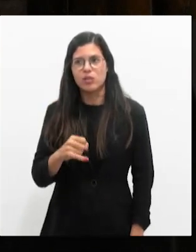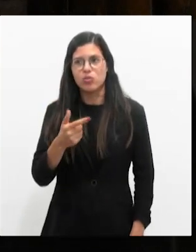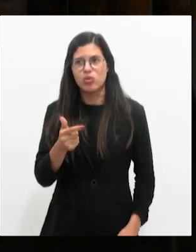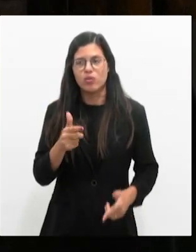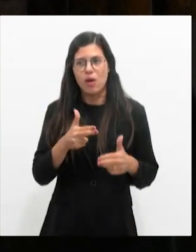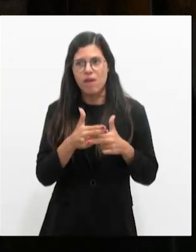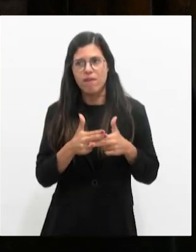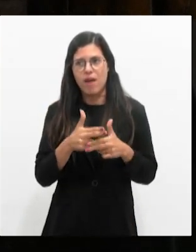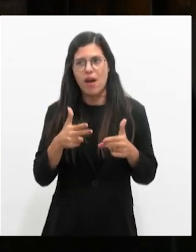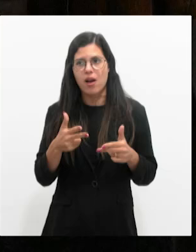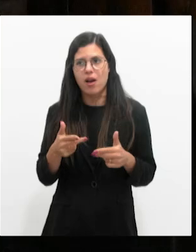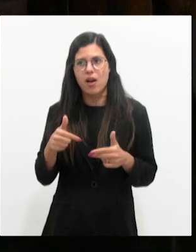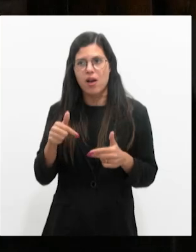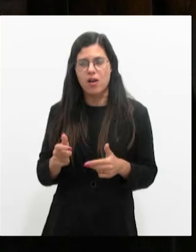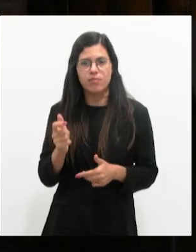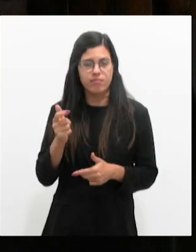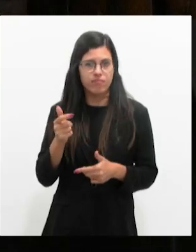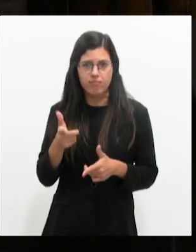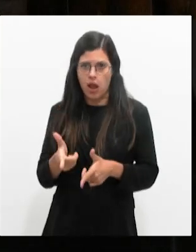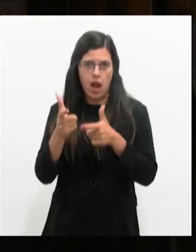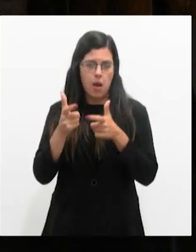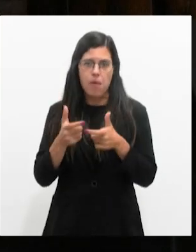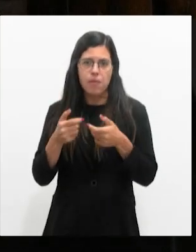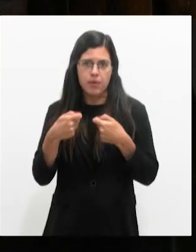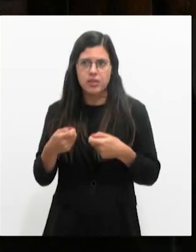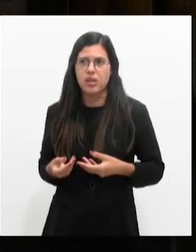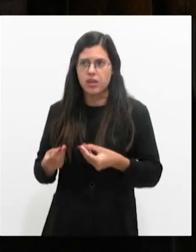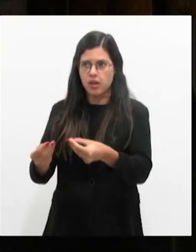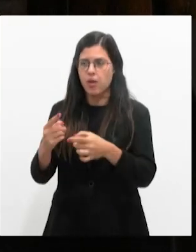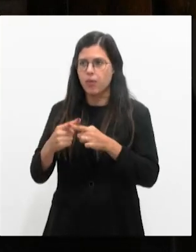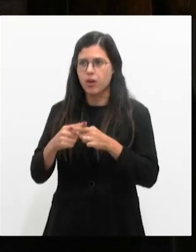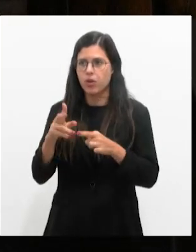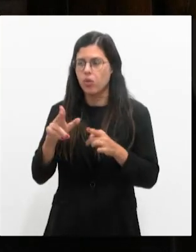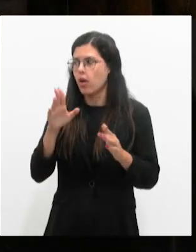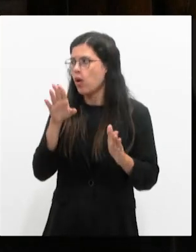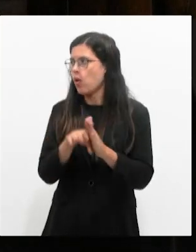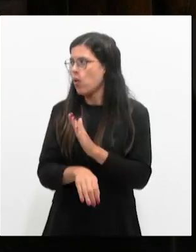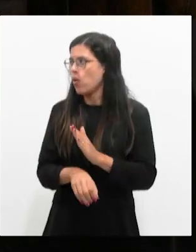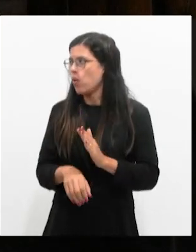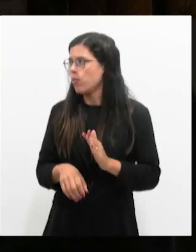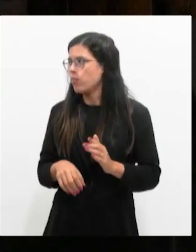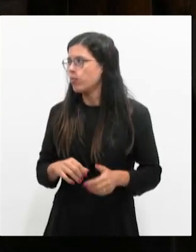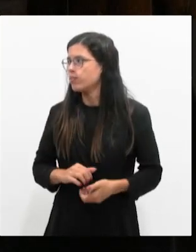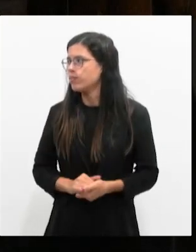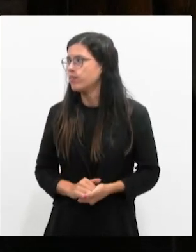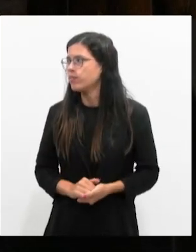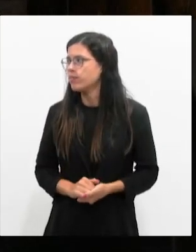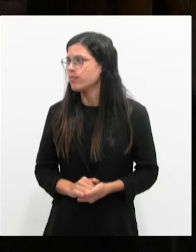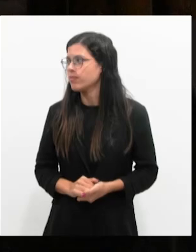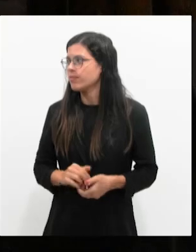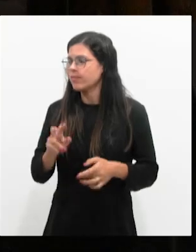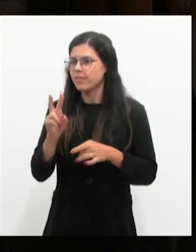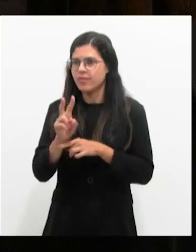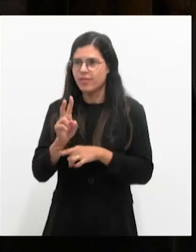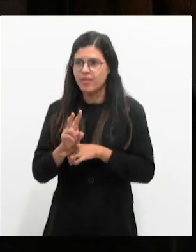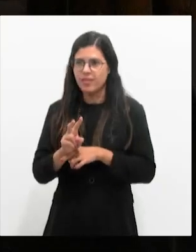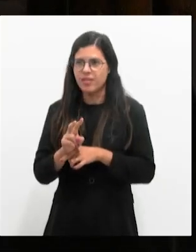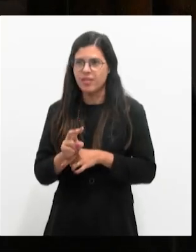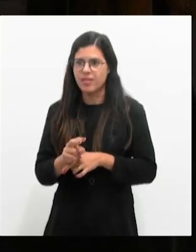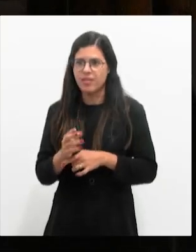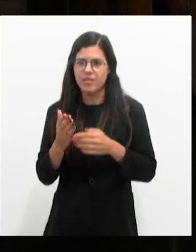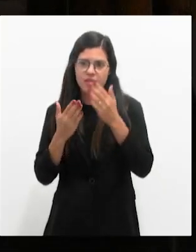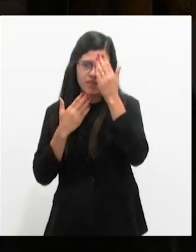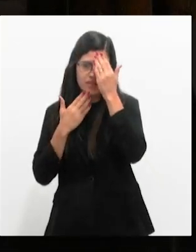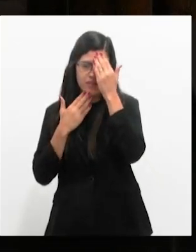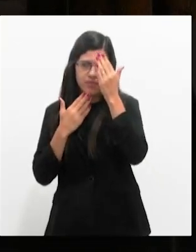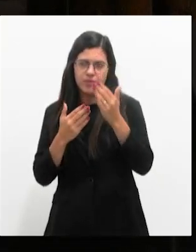uma arma, tu vai ter que entregar no amor, porque não é mais roubo. Tá bom? Mas pode deixar que eu te protejo. Obrigado, não. Valeu, presidente. Beijo. Fica com